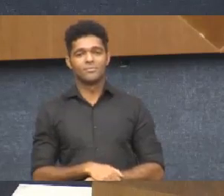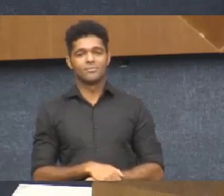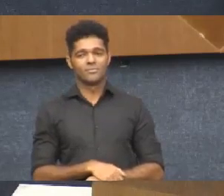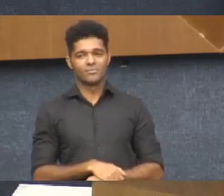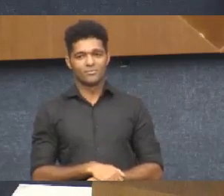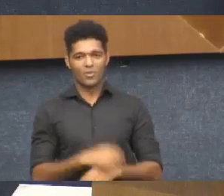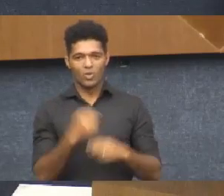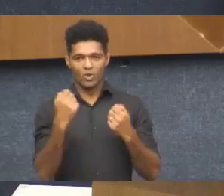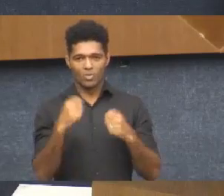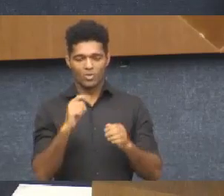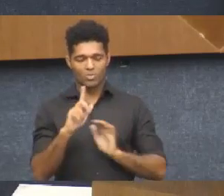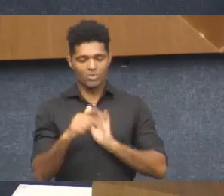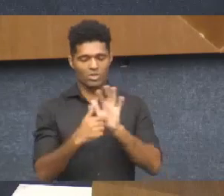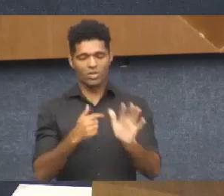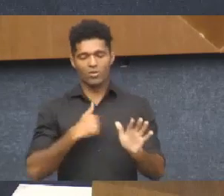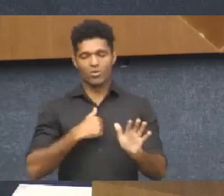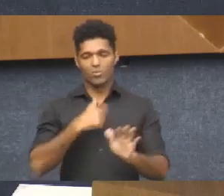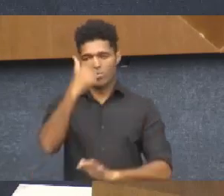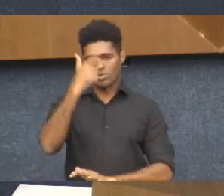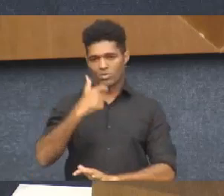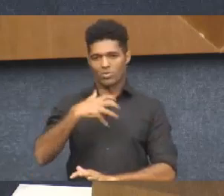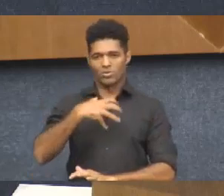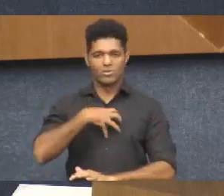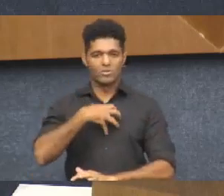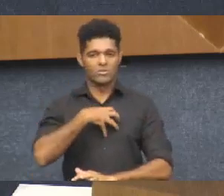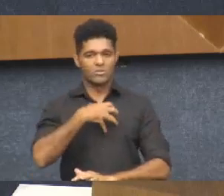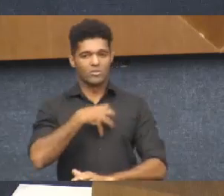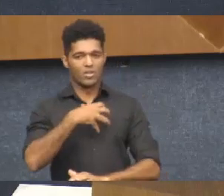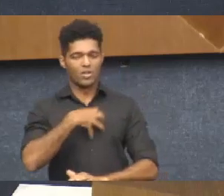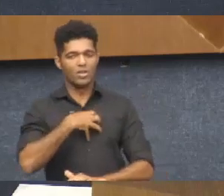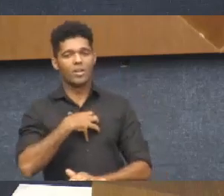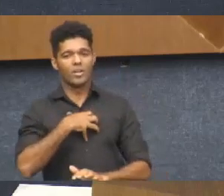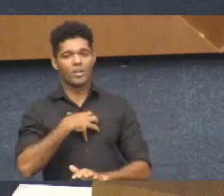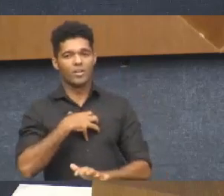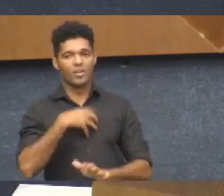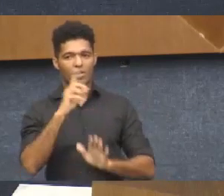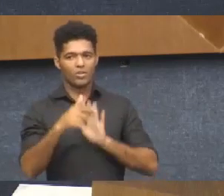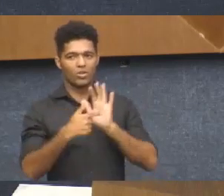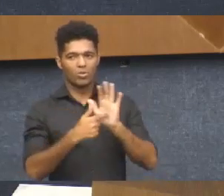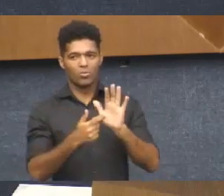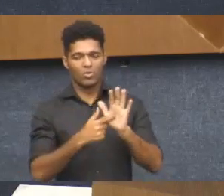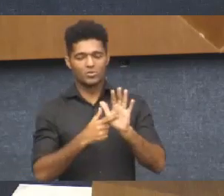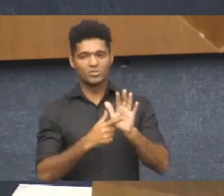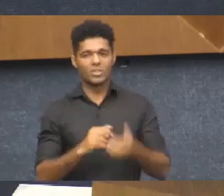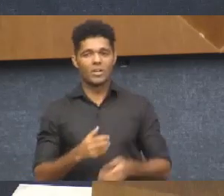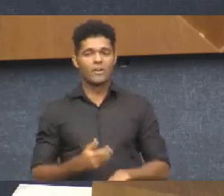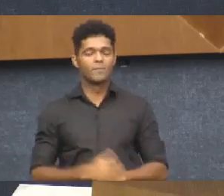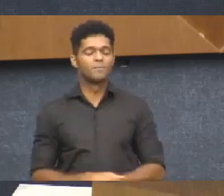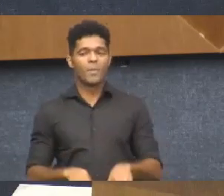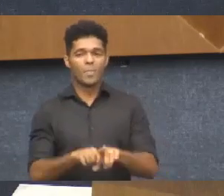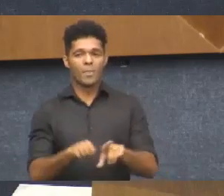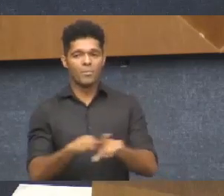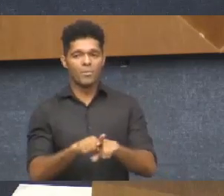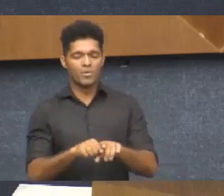Eu preciso manter uma postura de durão, assim, que eu mantenho com meus funcionários lá do Copo Sujo Comedy Club, eles estão ali com meus filhos também, mas eu vou